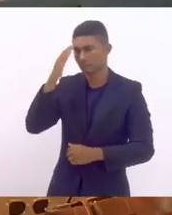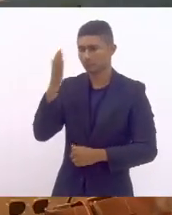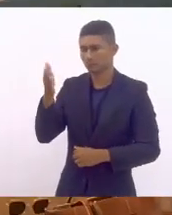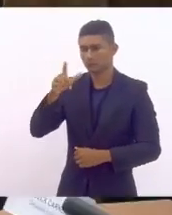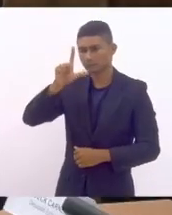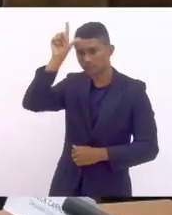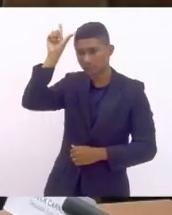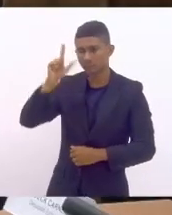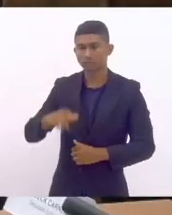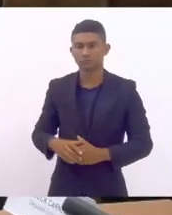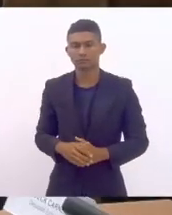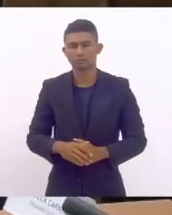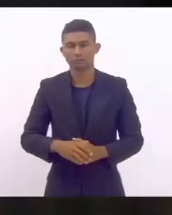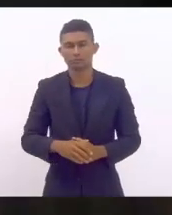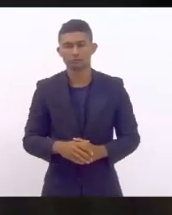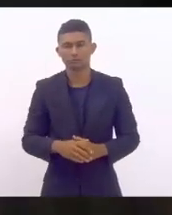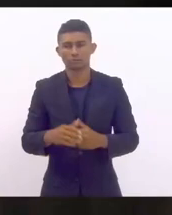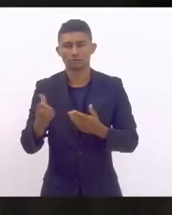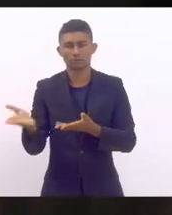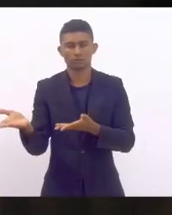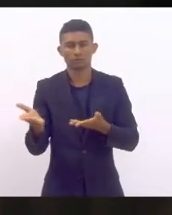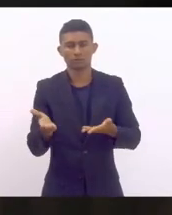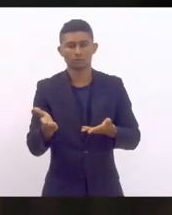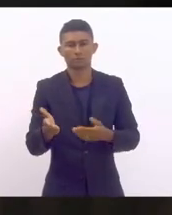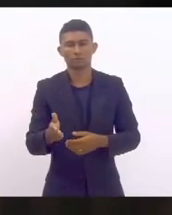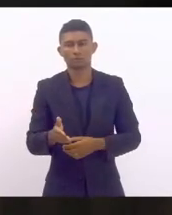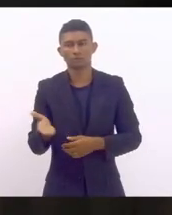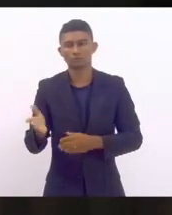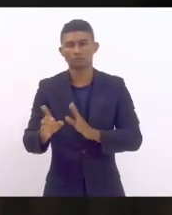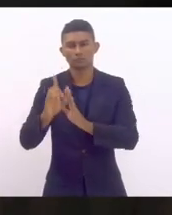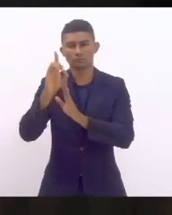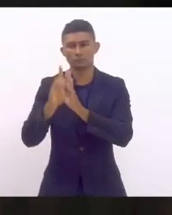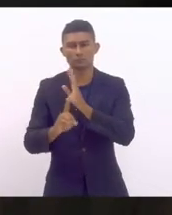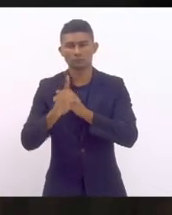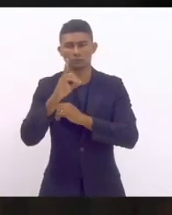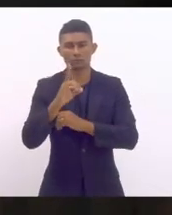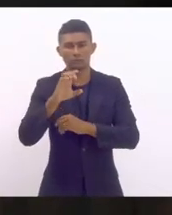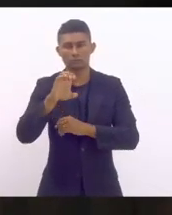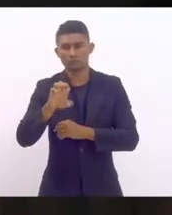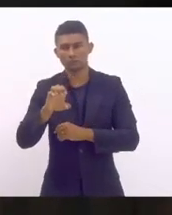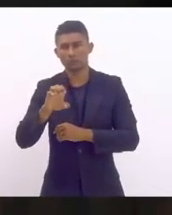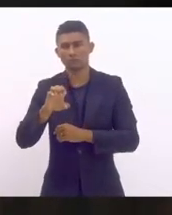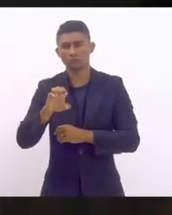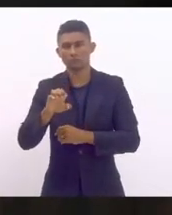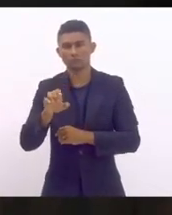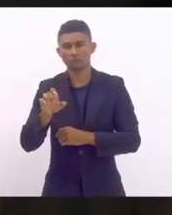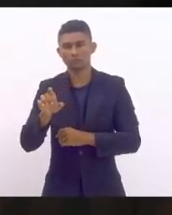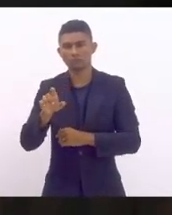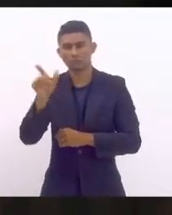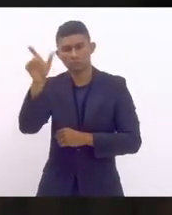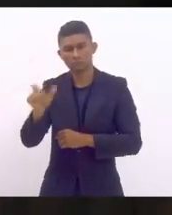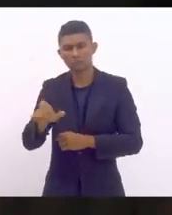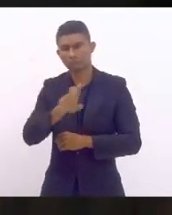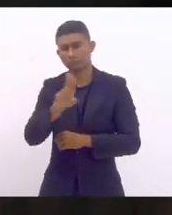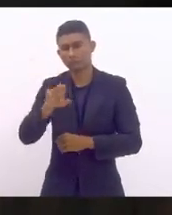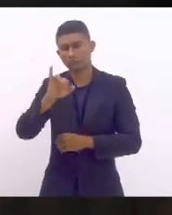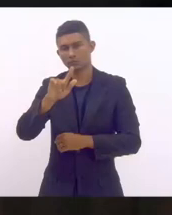Deputado Luiz Paulo convido para usar a palavra o diretor do DCE da UFRJ I got Marx